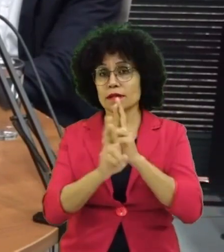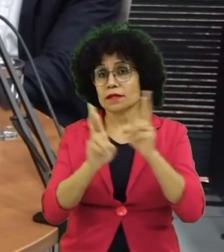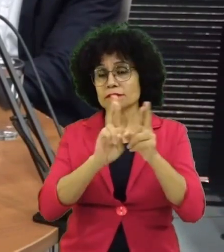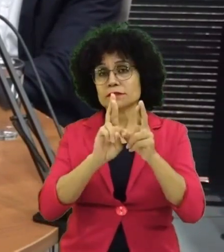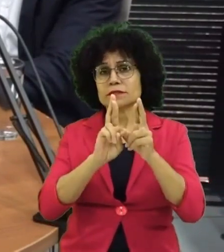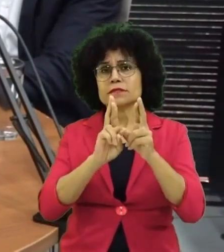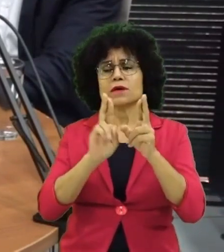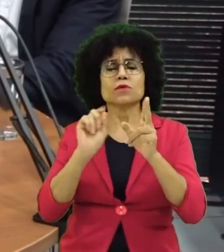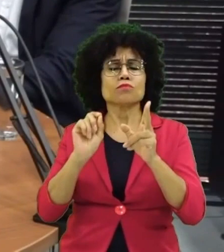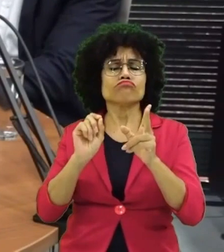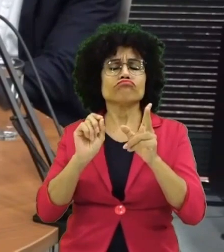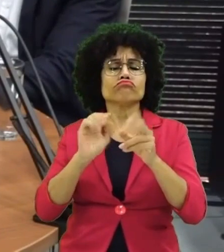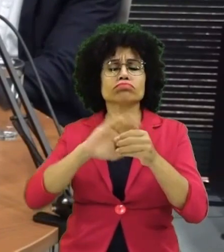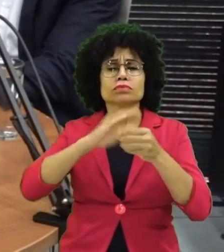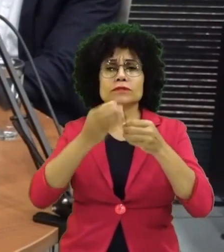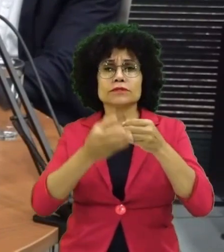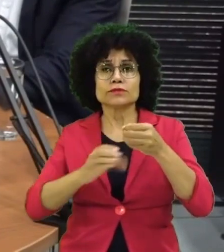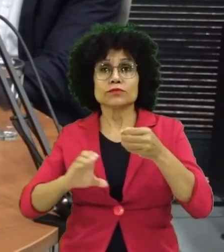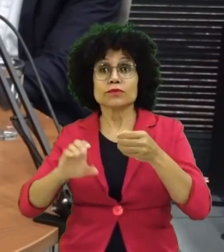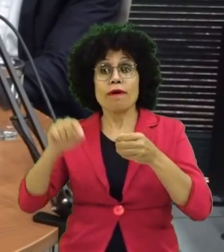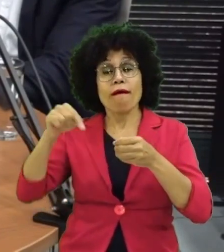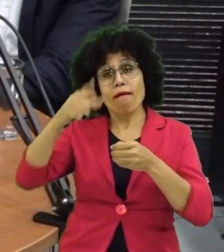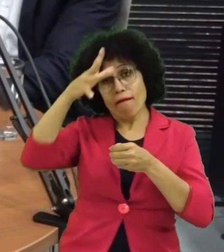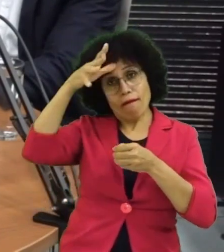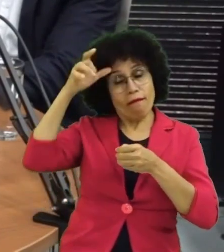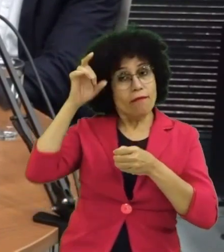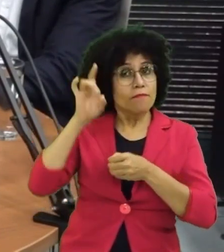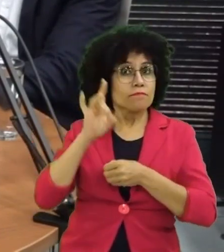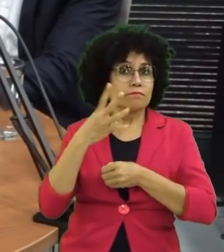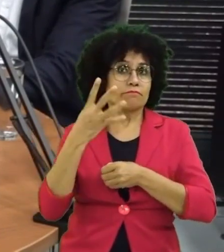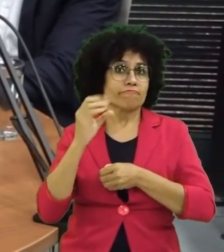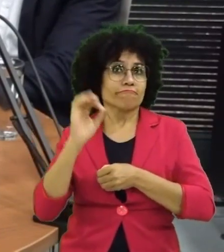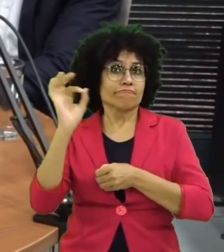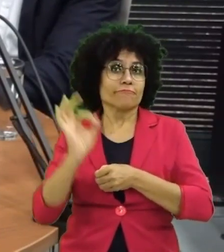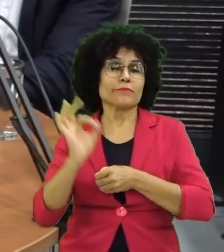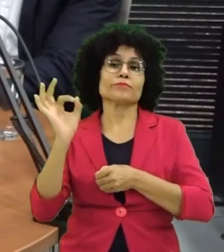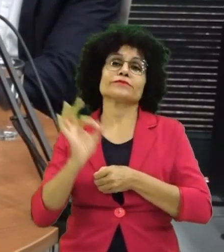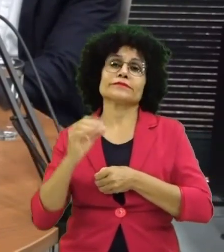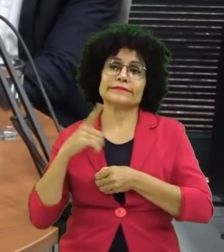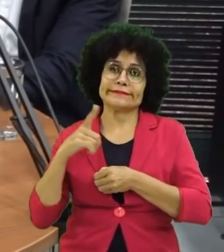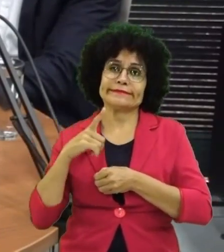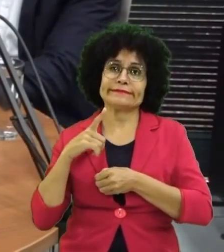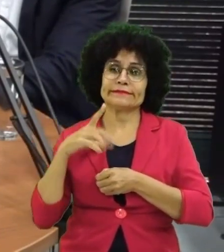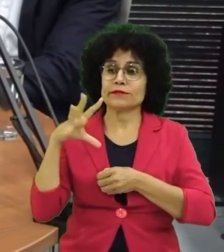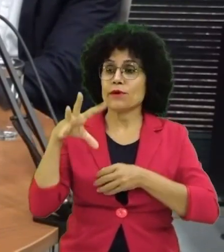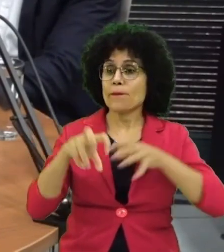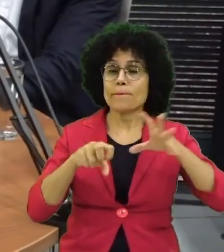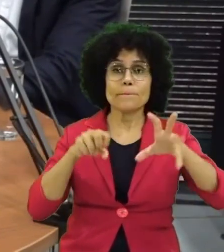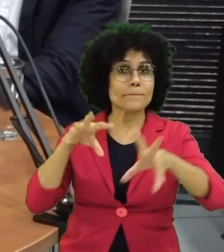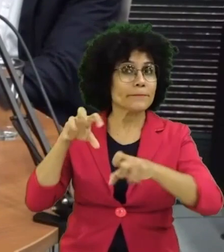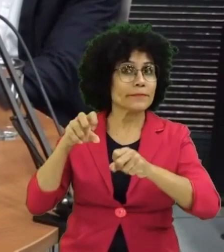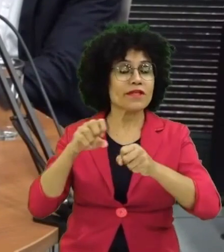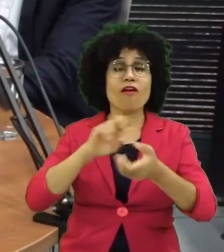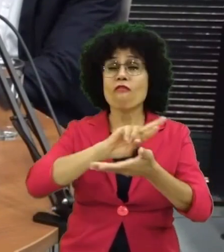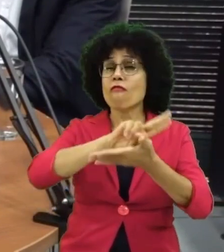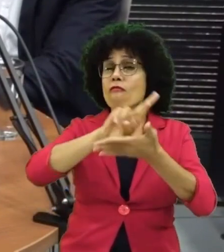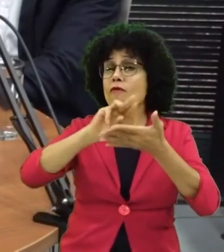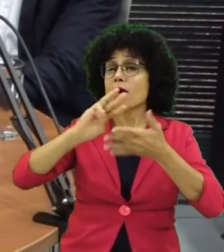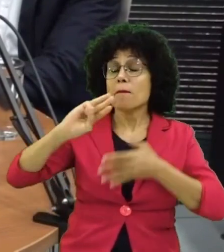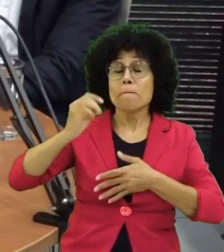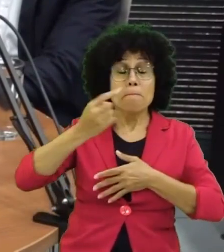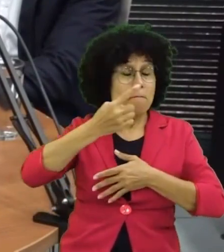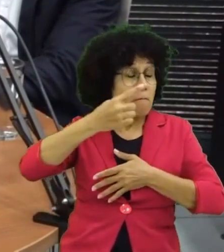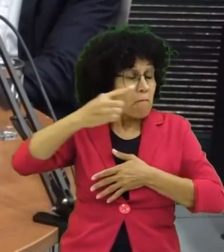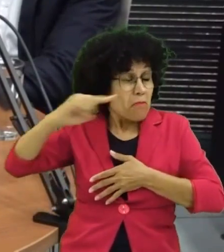apenas 40% deste tipo de resíduo é coletado. Ou seja, tem muita gente ainda, milhões de